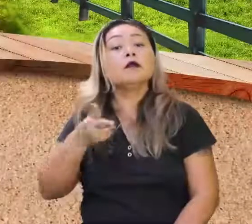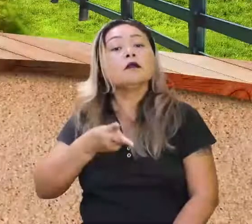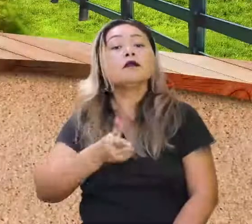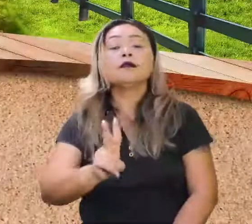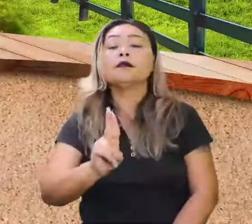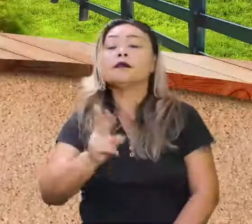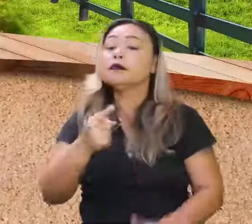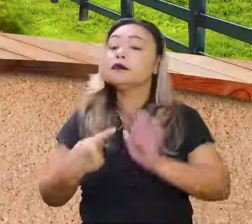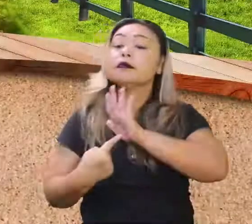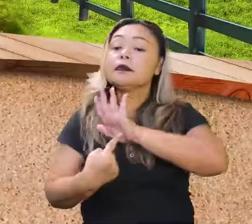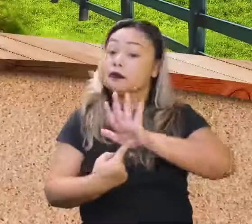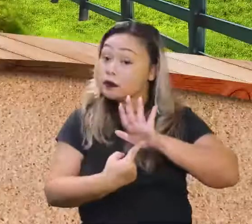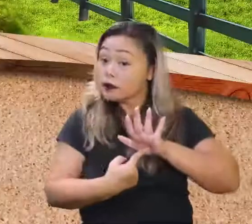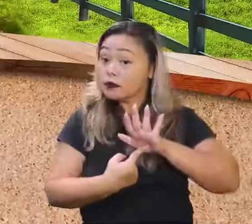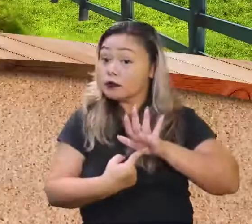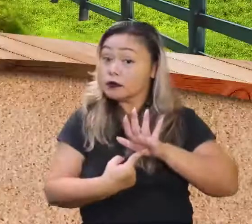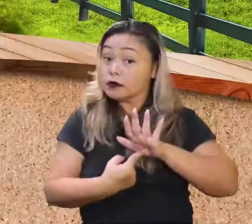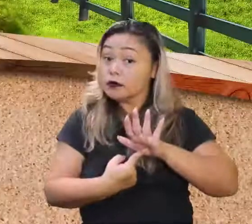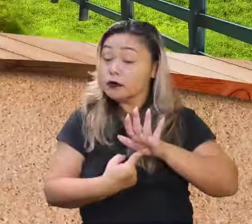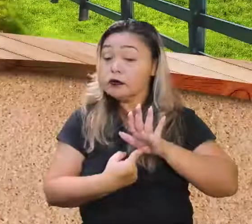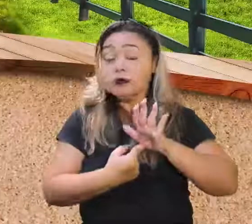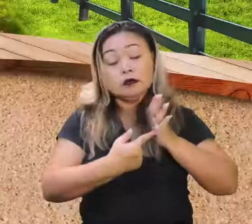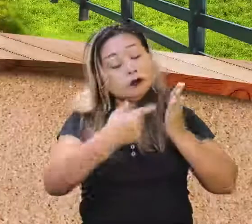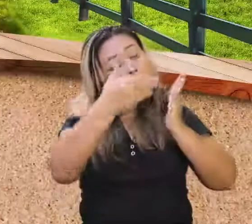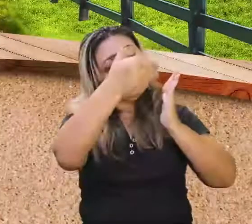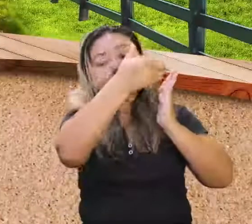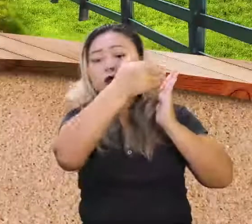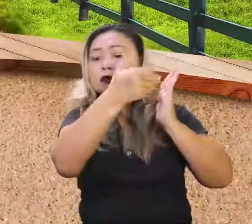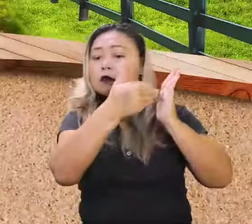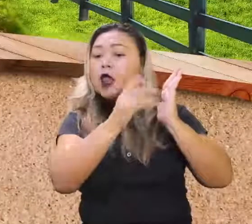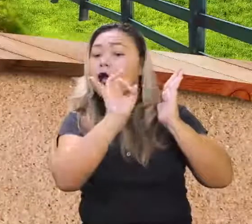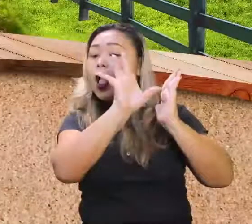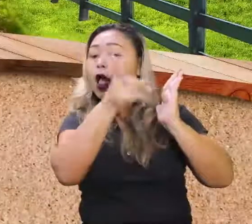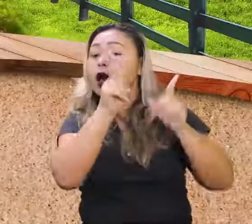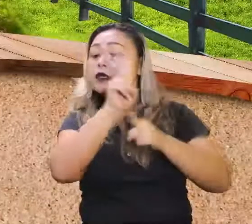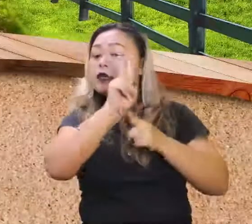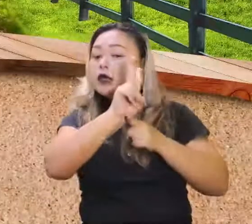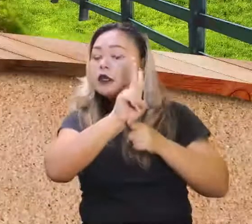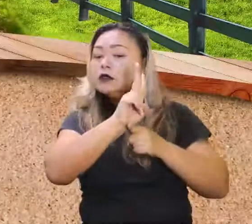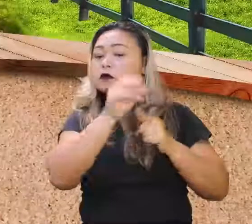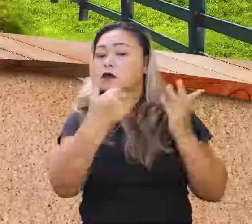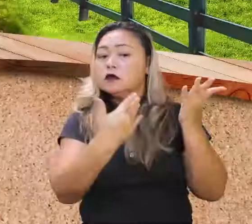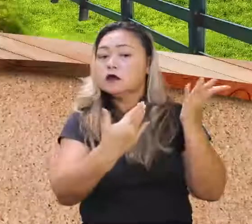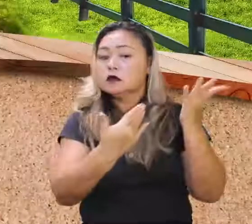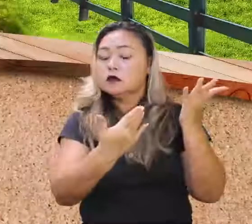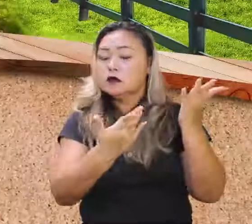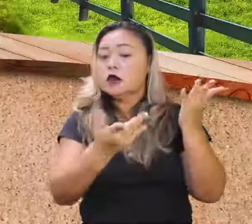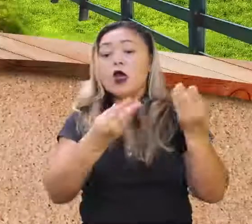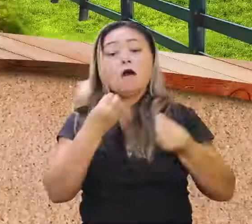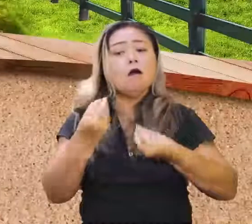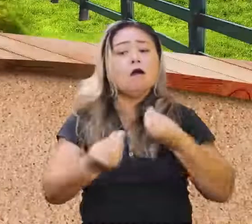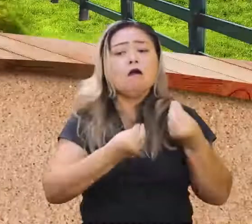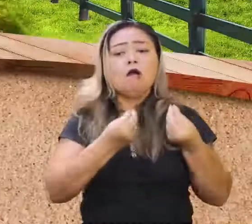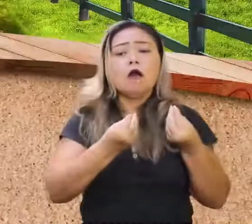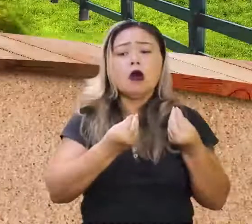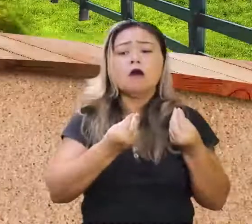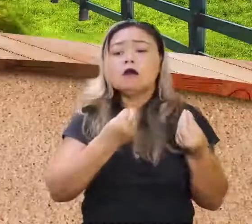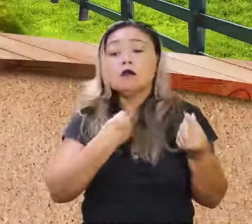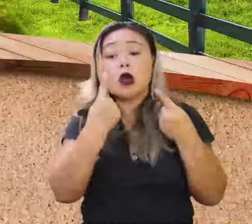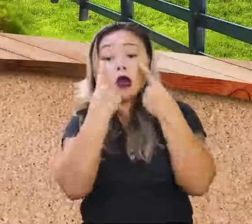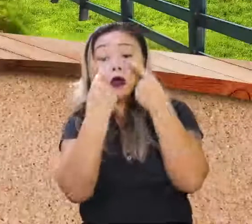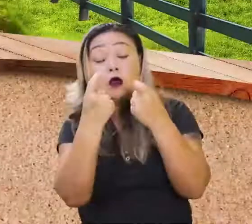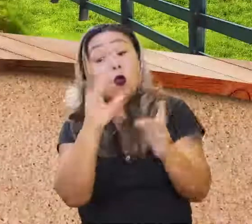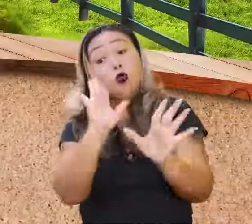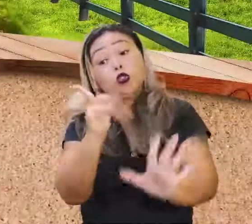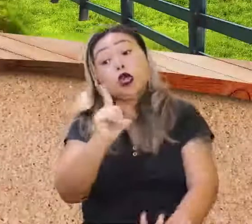Sempre a gente está mostrando aqui as exigências e etapas de cada criação. Então, para quem se interessar, ou